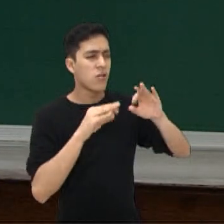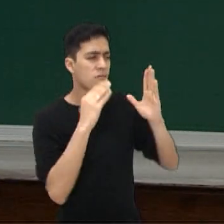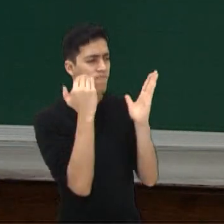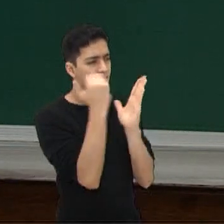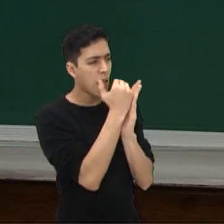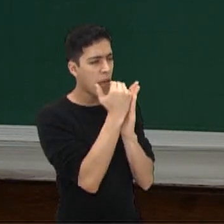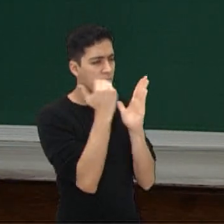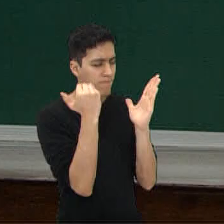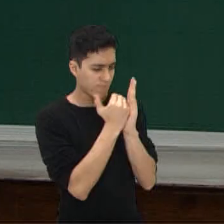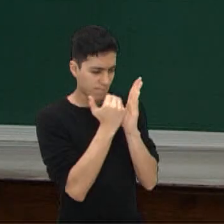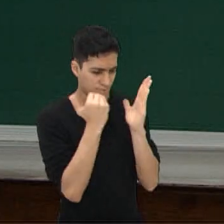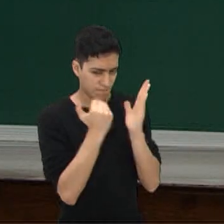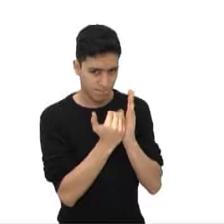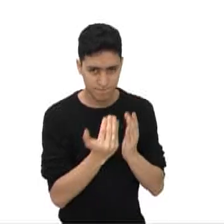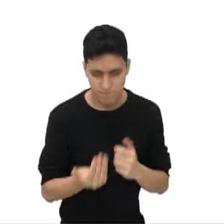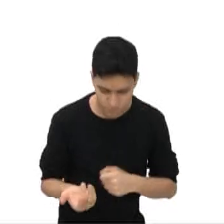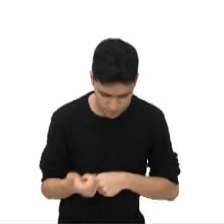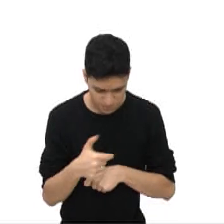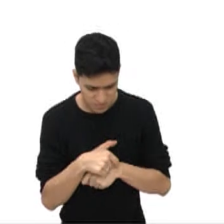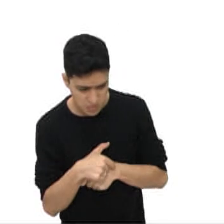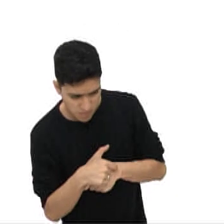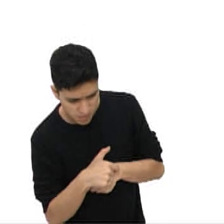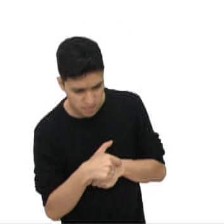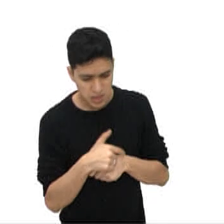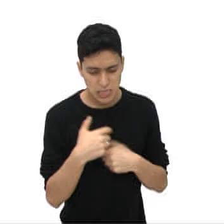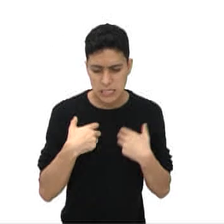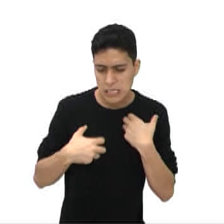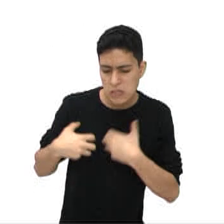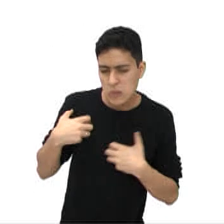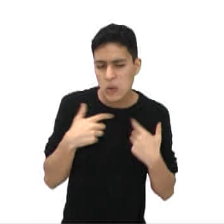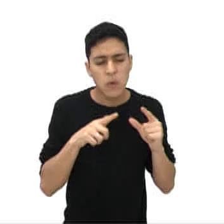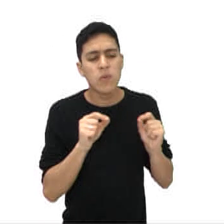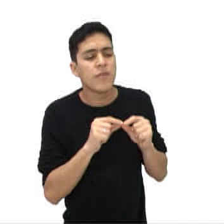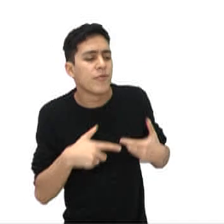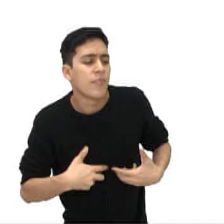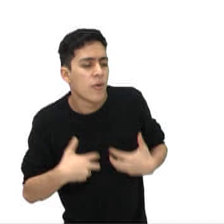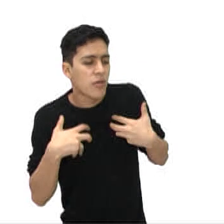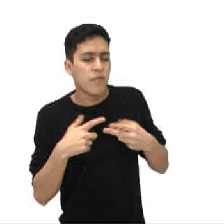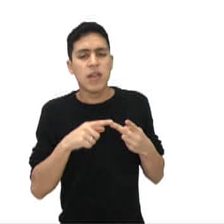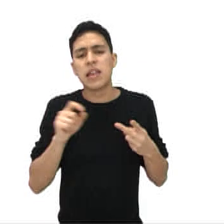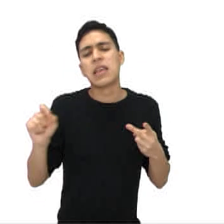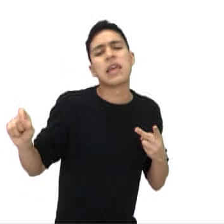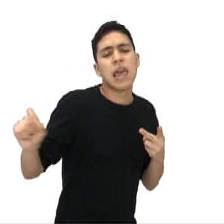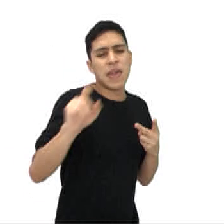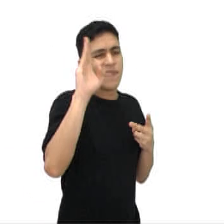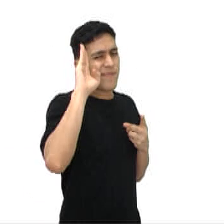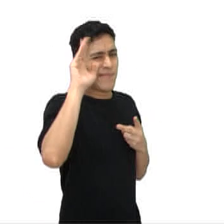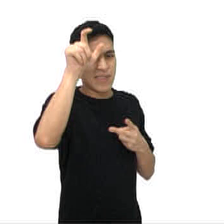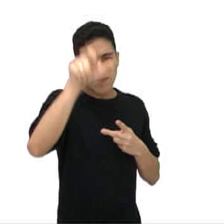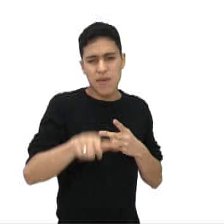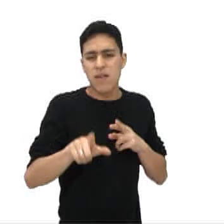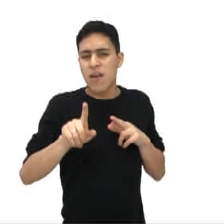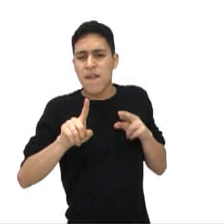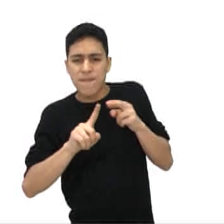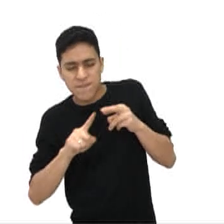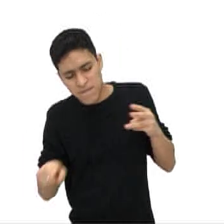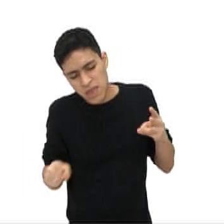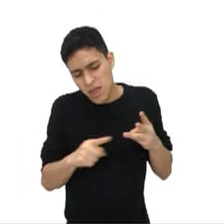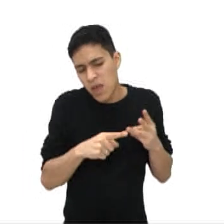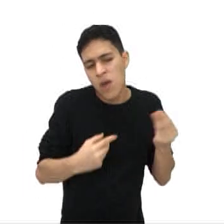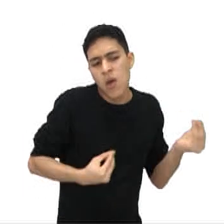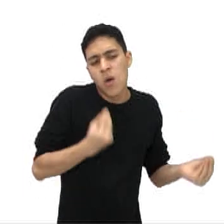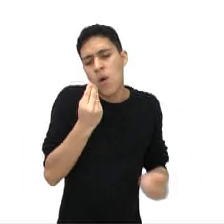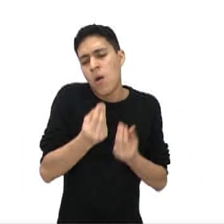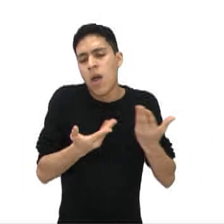Então, nos momentos de insegurança, o que te mantinha motivada? Quem são suas principais inspirações no dia a dia? Como